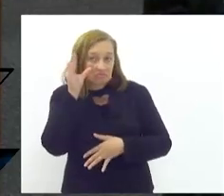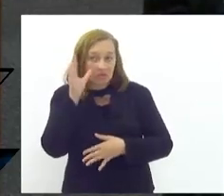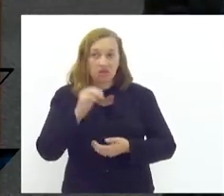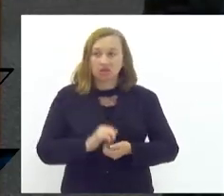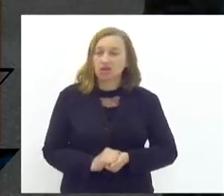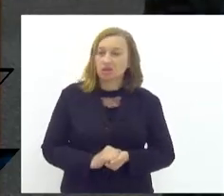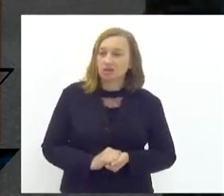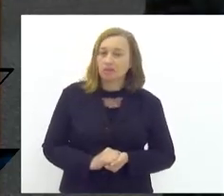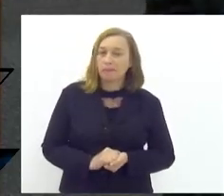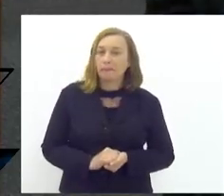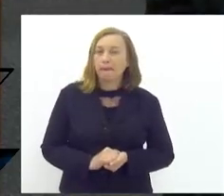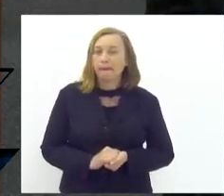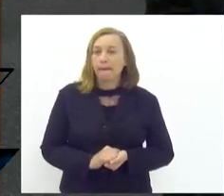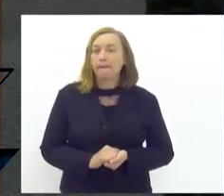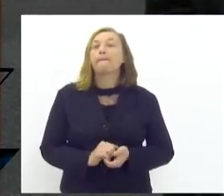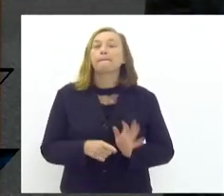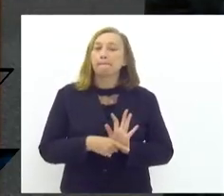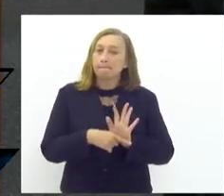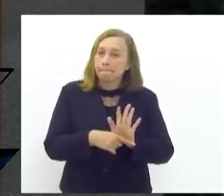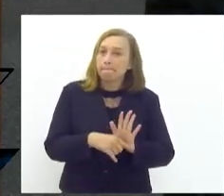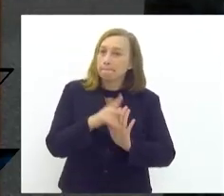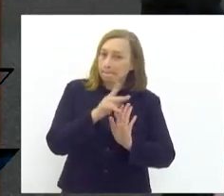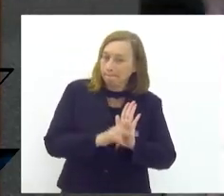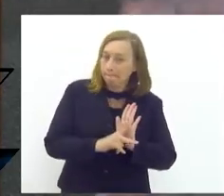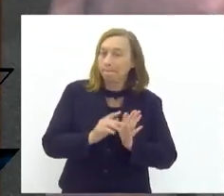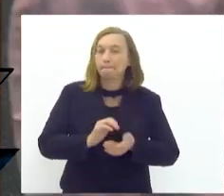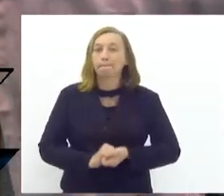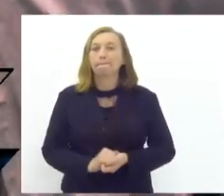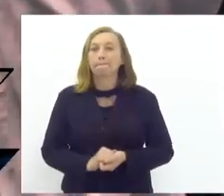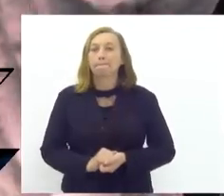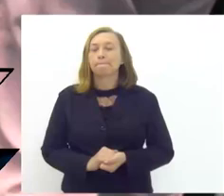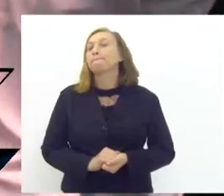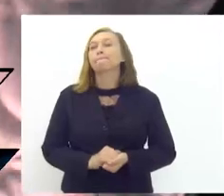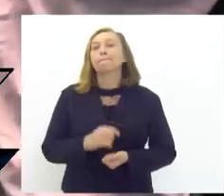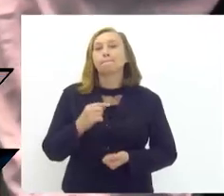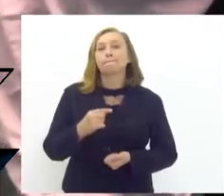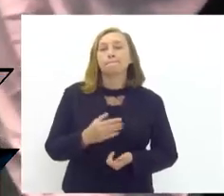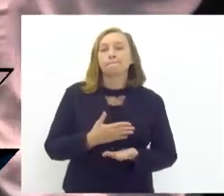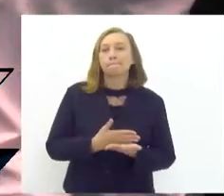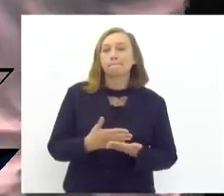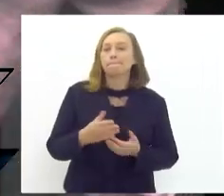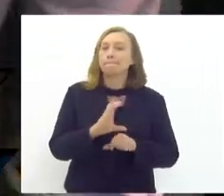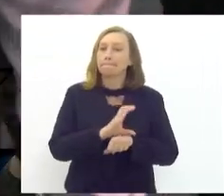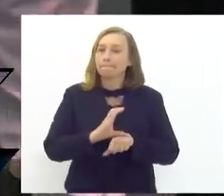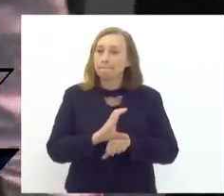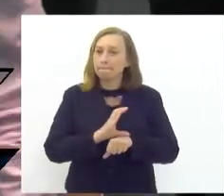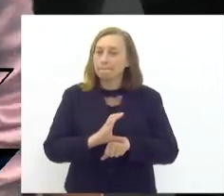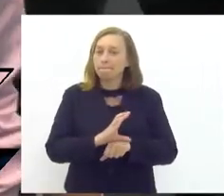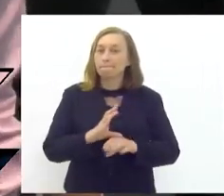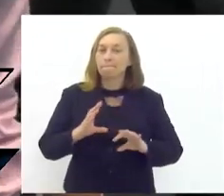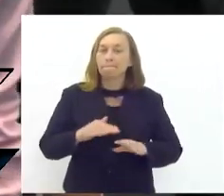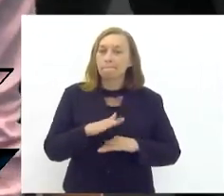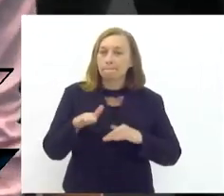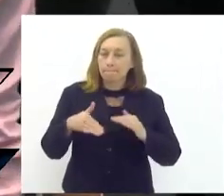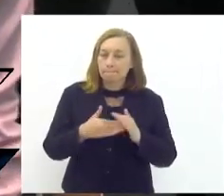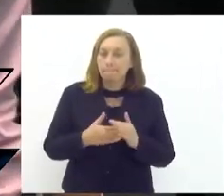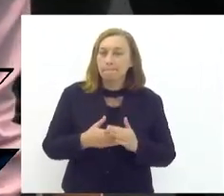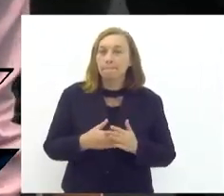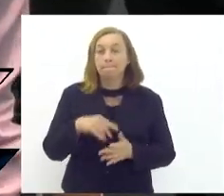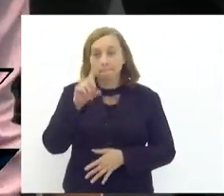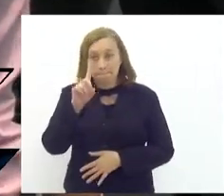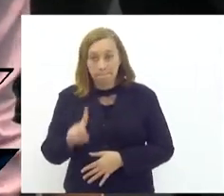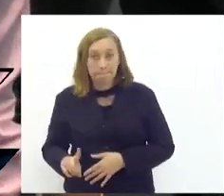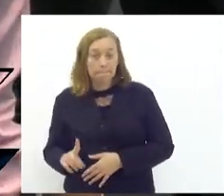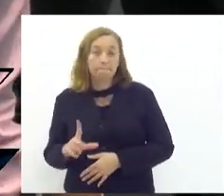seja de viabilizar esse projeto se a gente partiu do princípio constitucional que todos têm direito